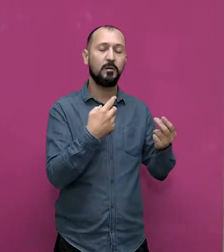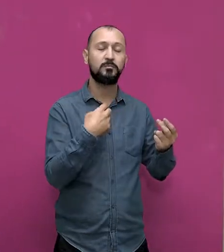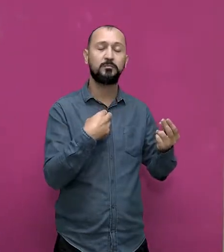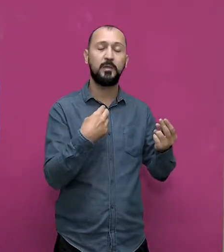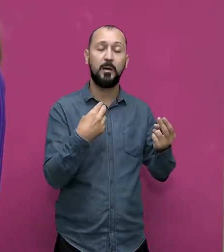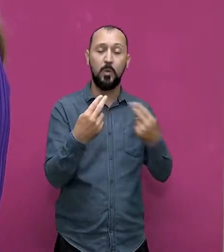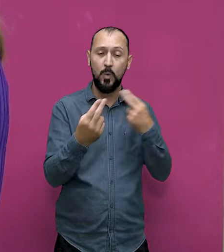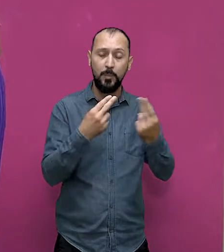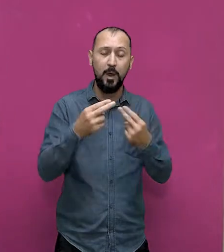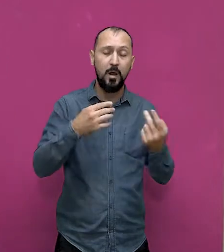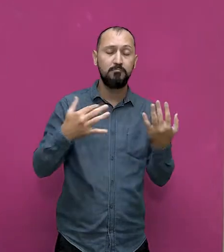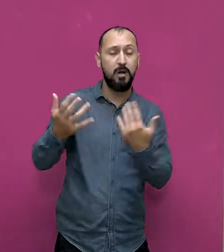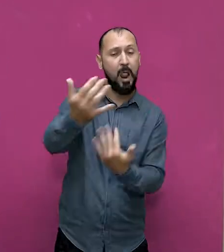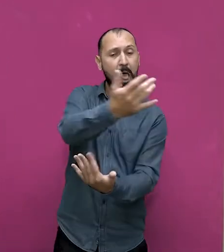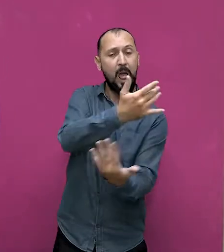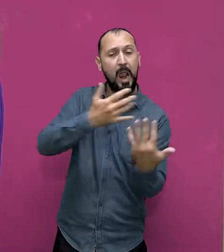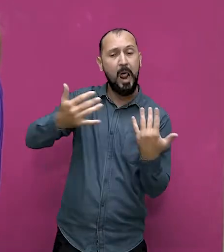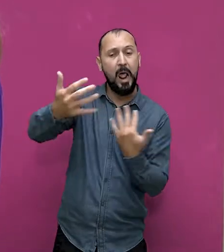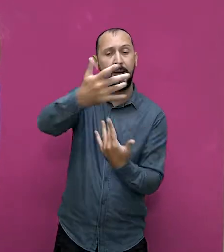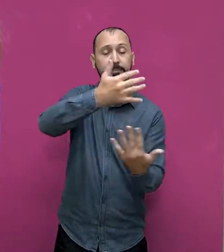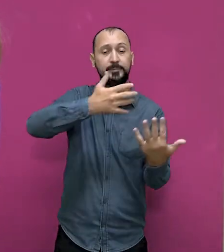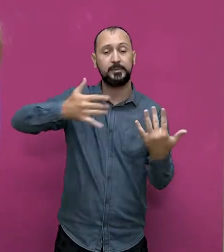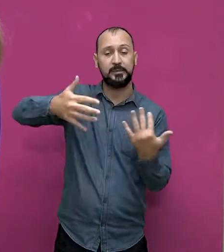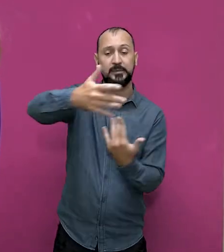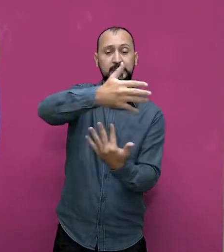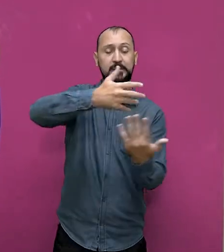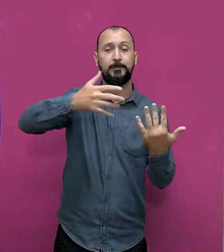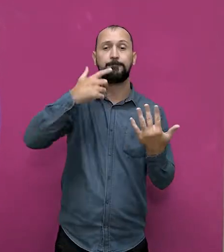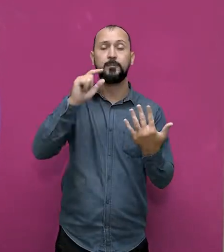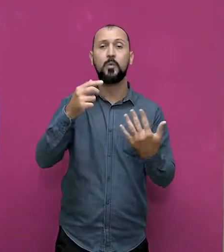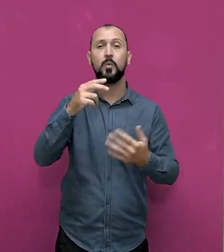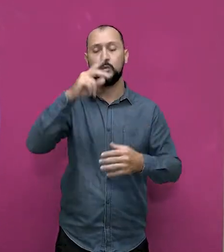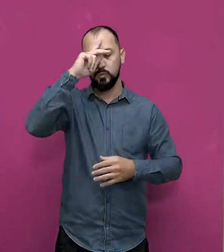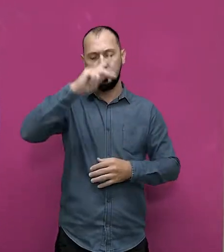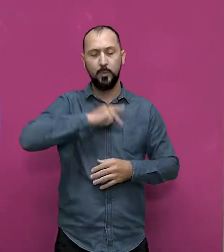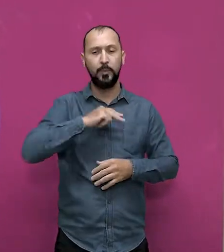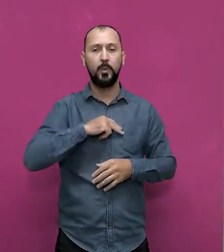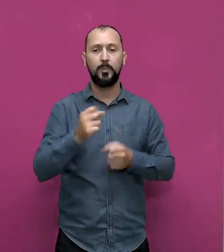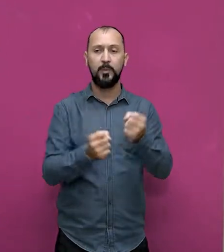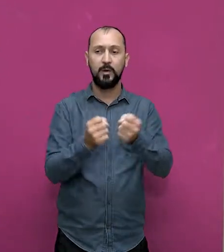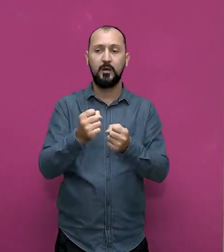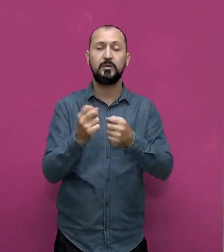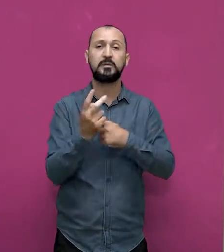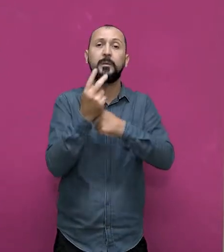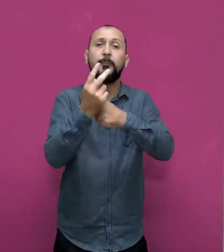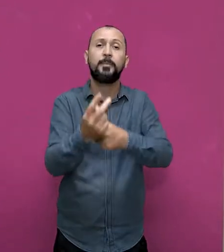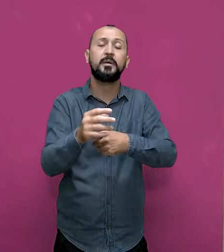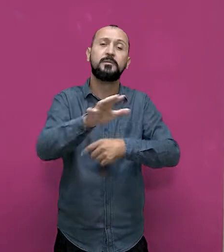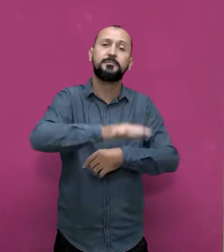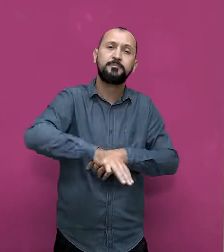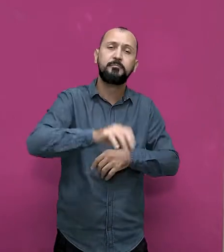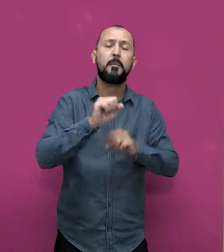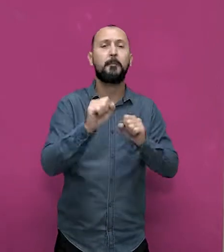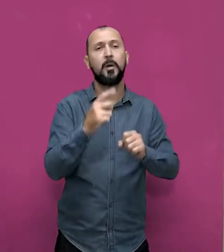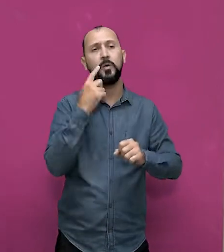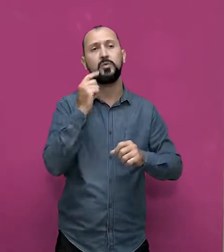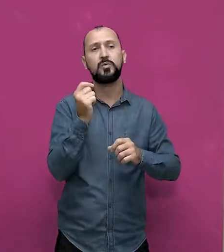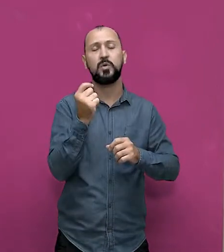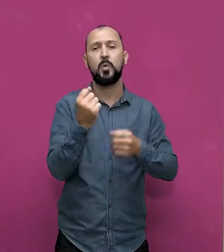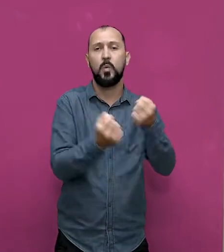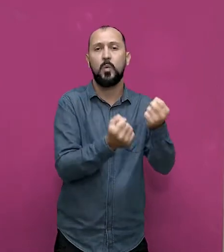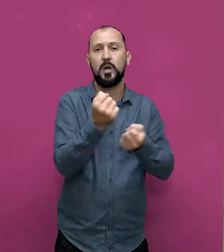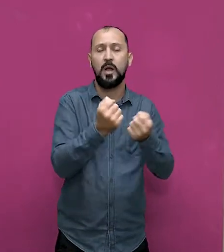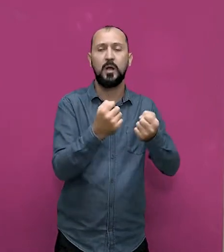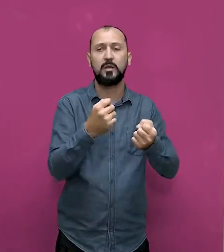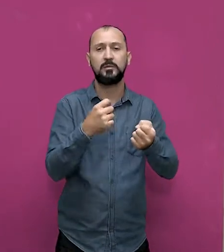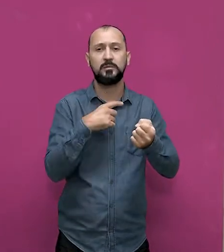da mobilidade no Brasil e no mundo, onde as pessoas, pelo menos, elas não usam mais o carro próprio, elas compartilham, mesmo que seja